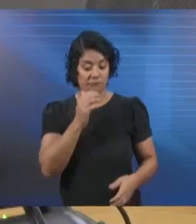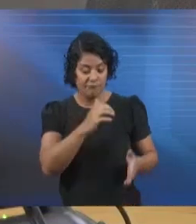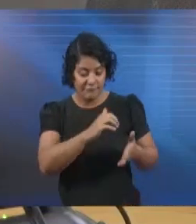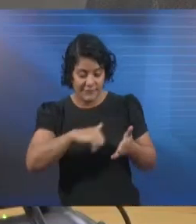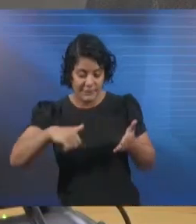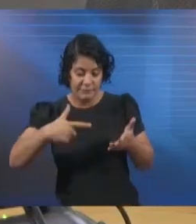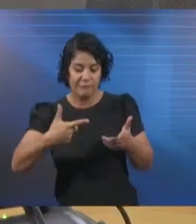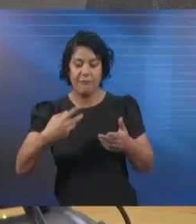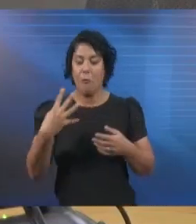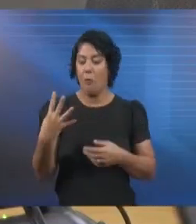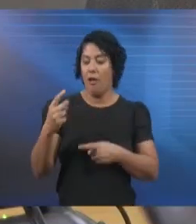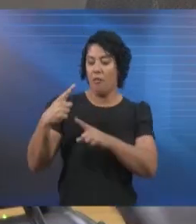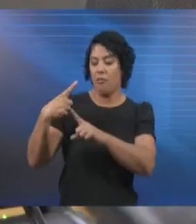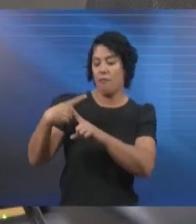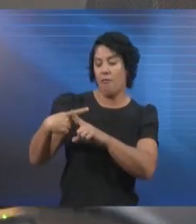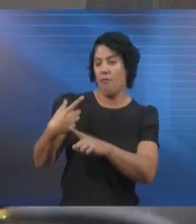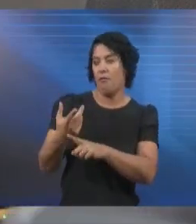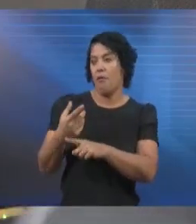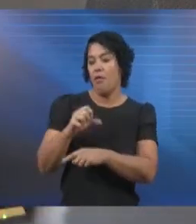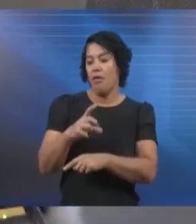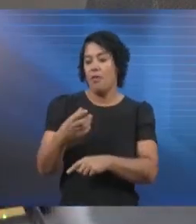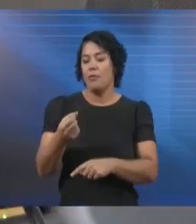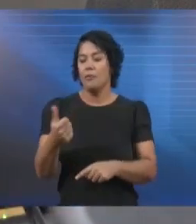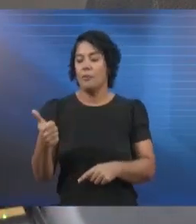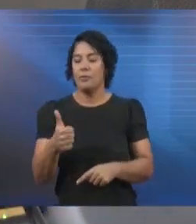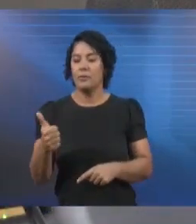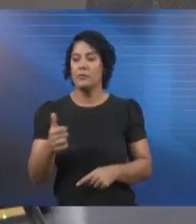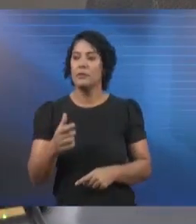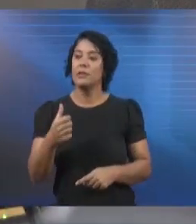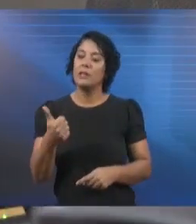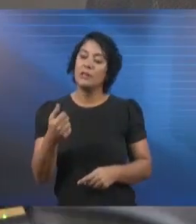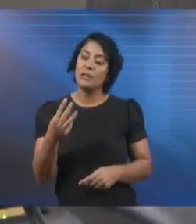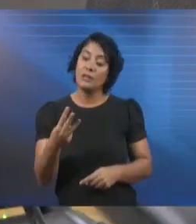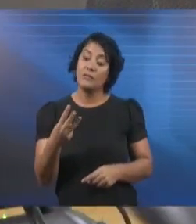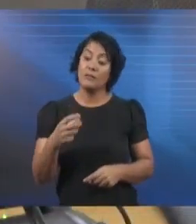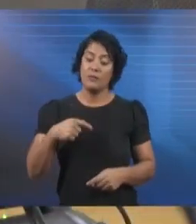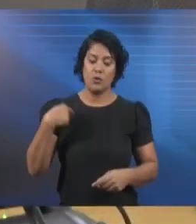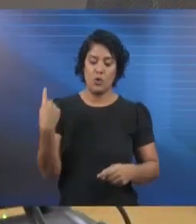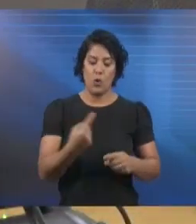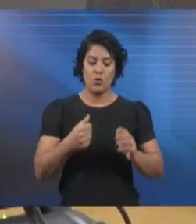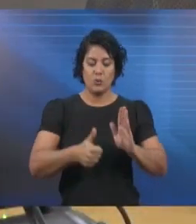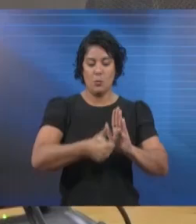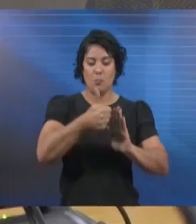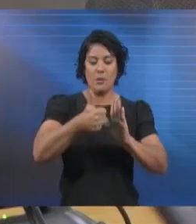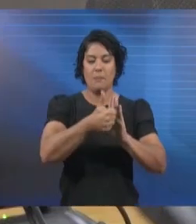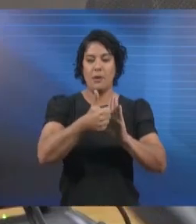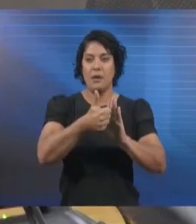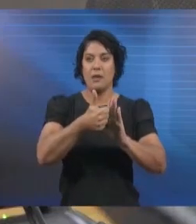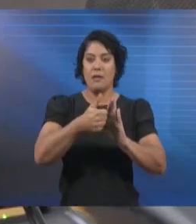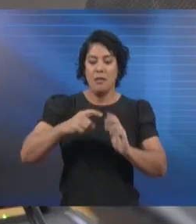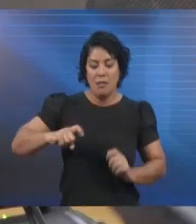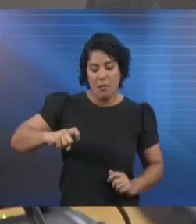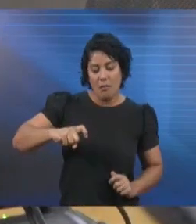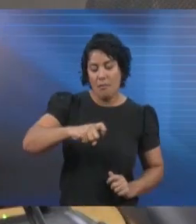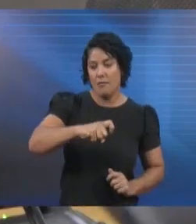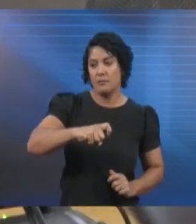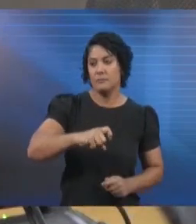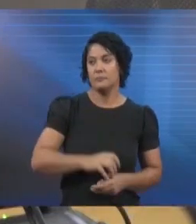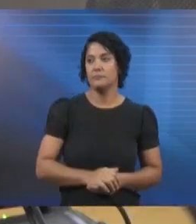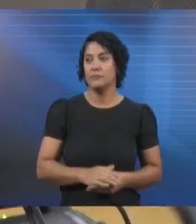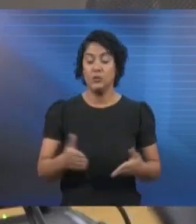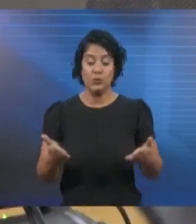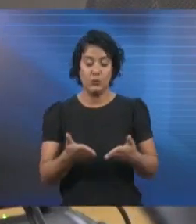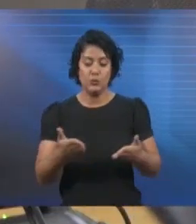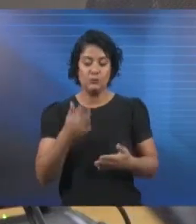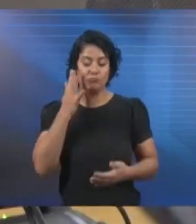enquanto em 2011 portanto há 13 anos atrás nós éramos o primeiro produtor de camarão hoje